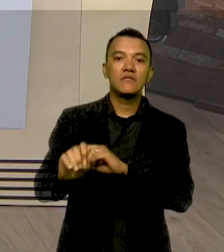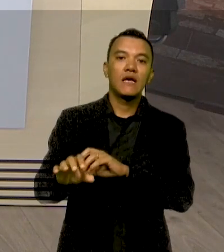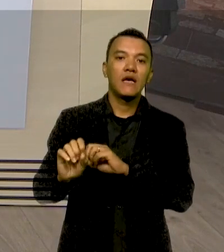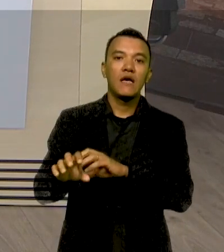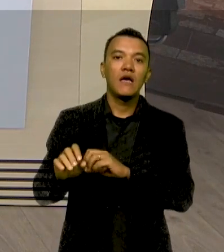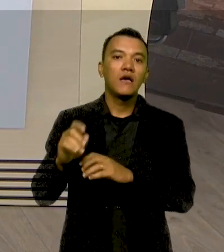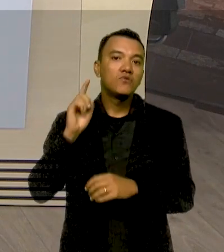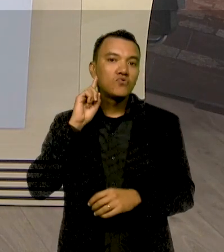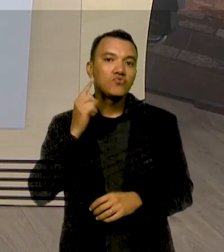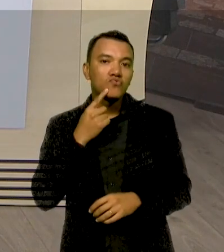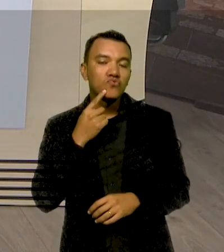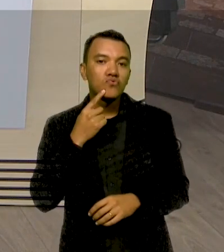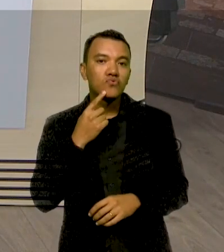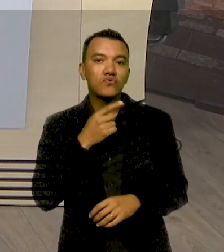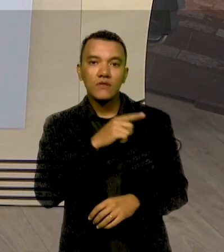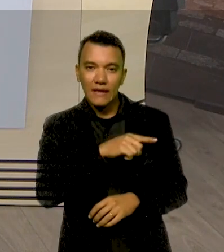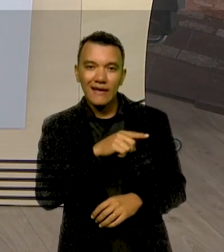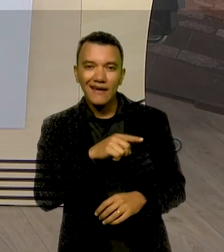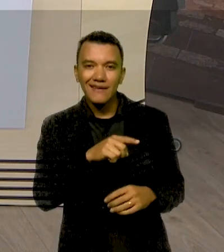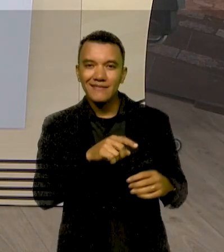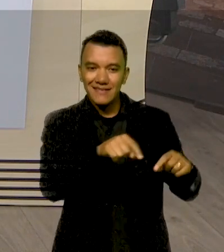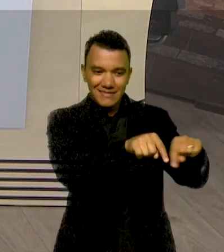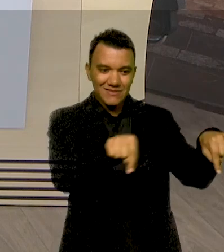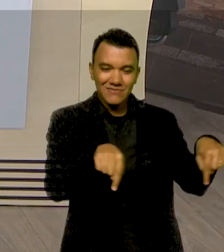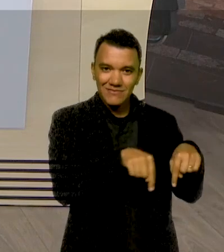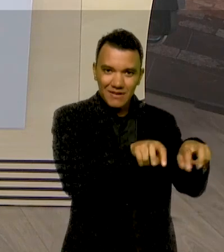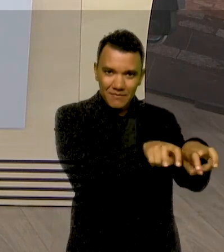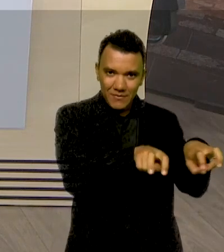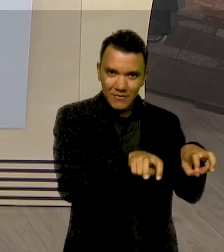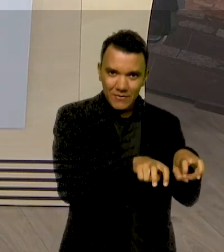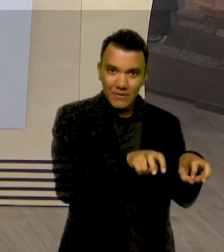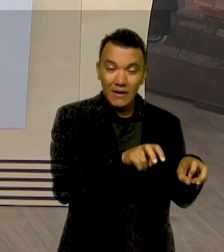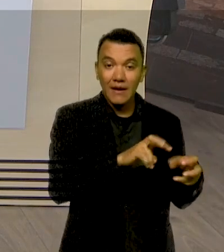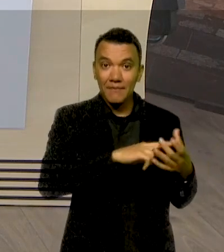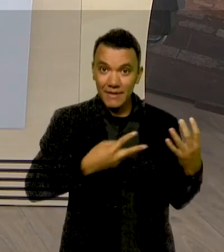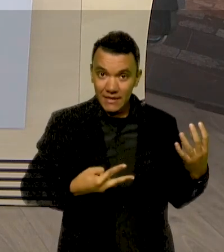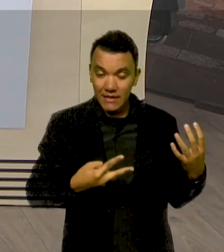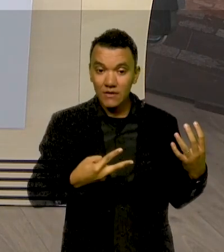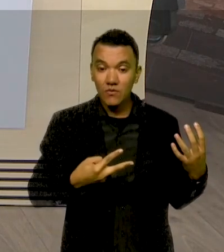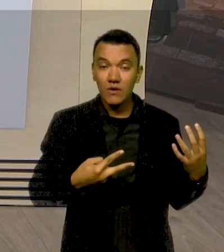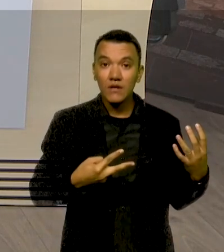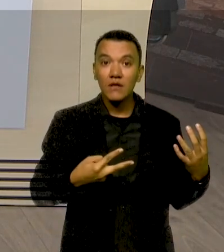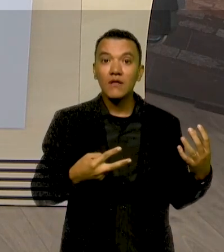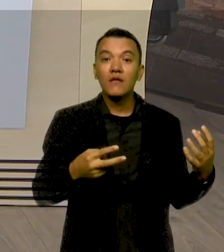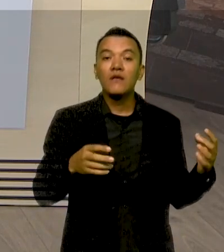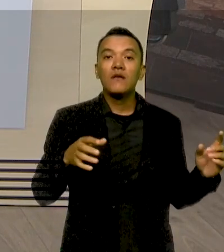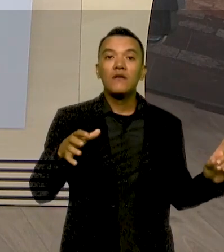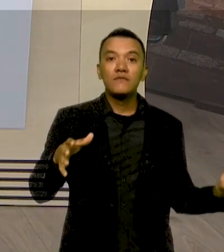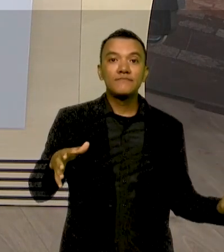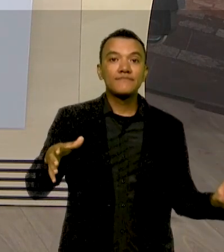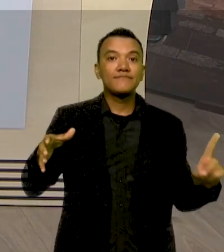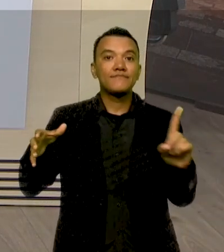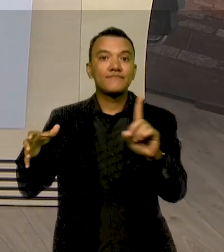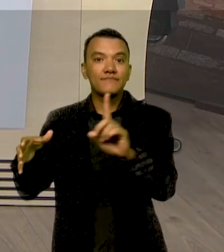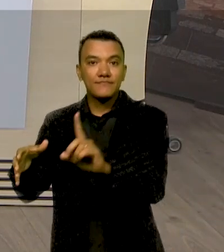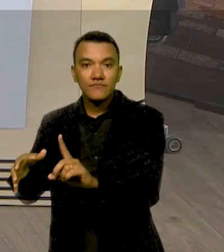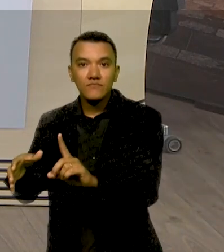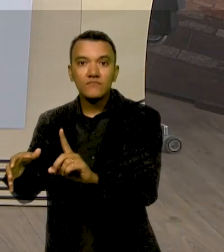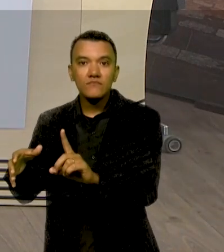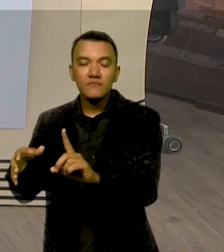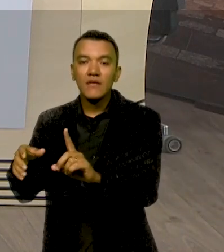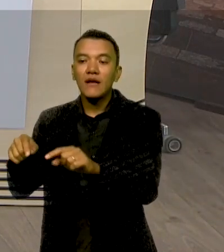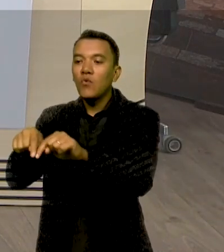estudantes surdos lá na turma bilíngue, acompanha para uma turma que a gente chama de inclusão, que é uma turma